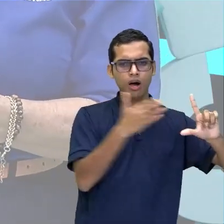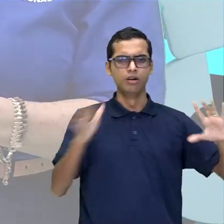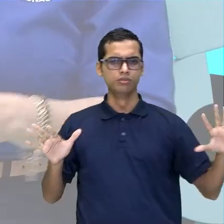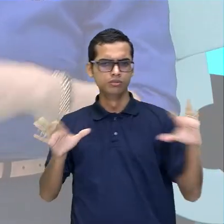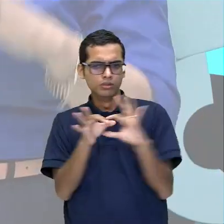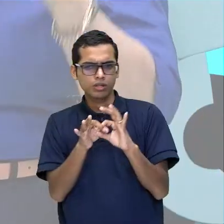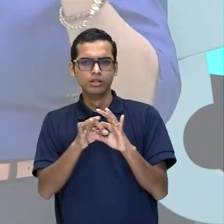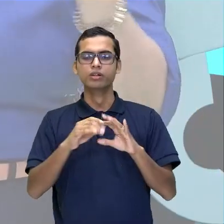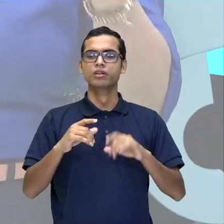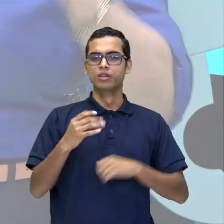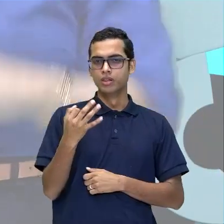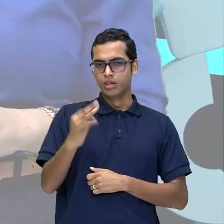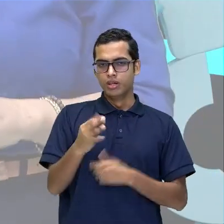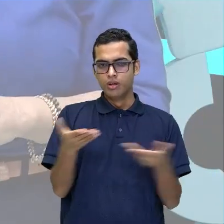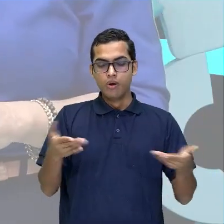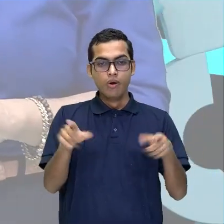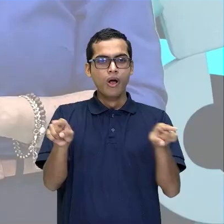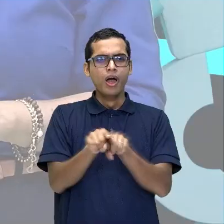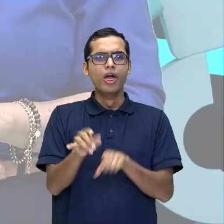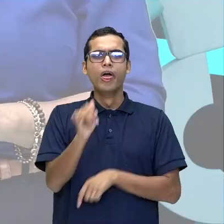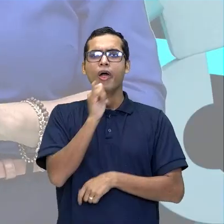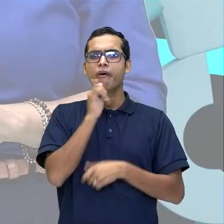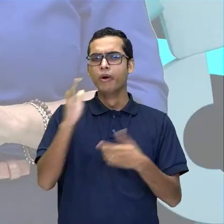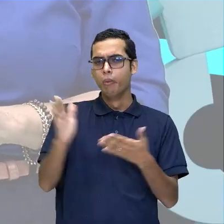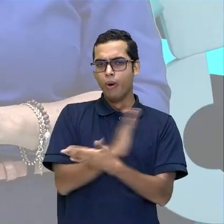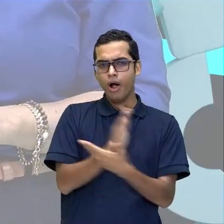Vamos agora ver alguns exemplos de